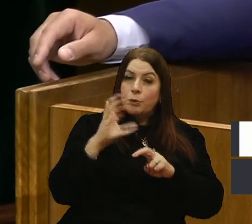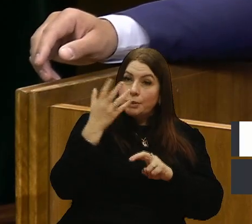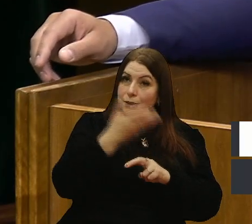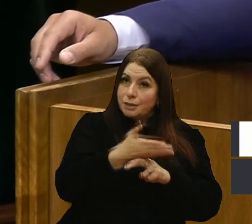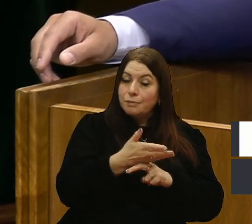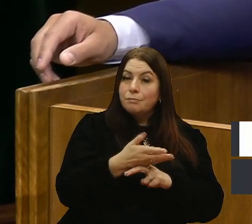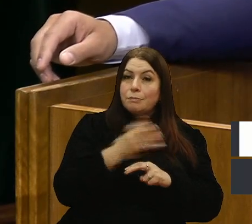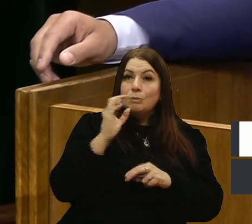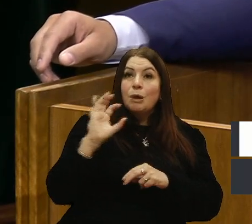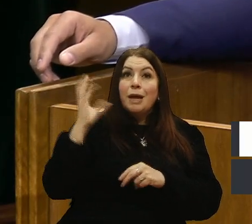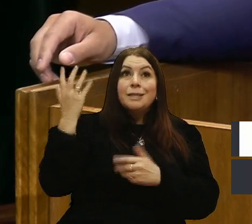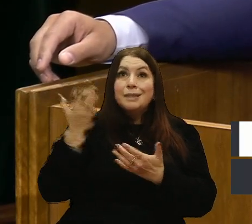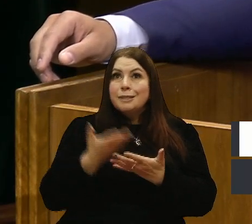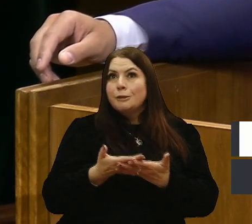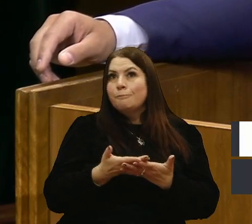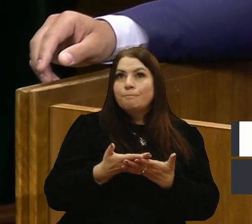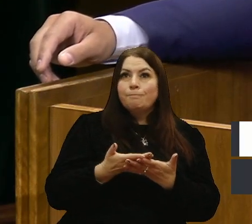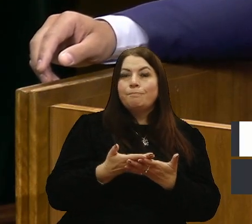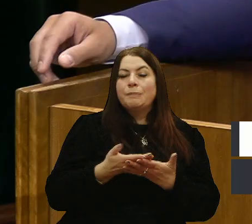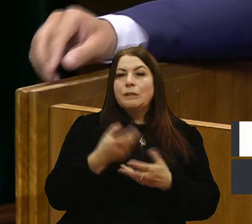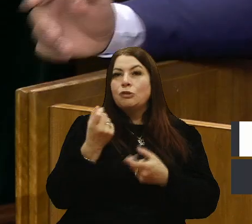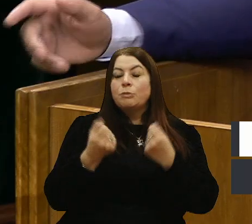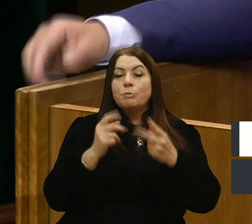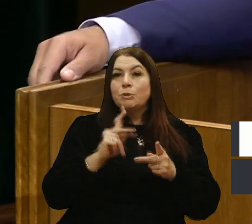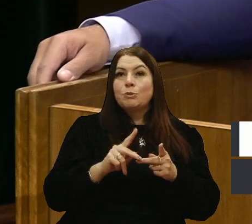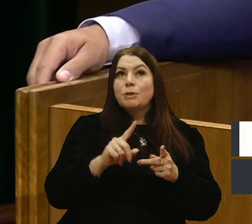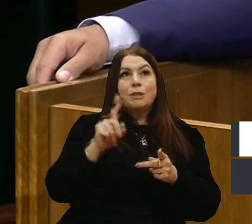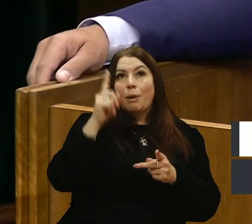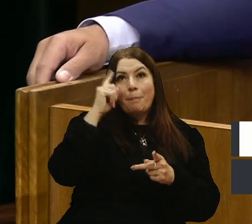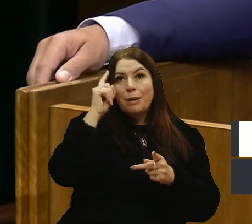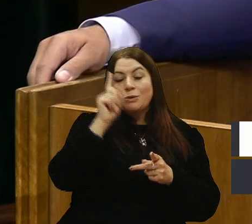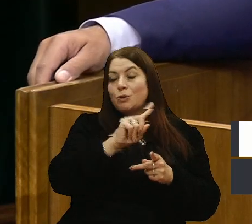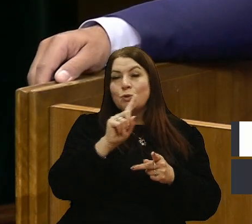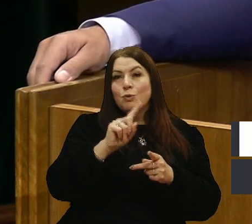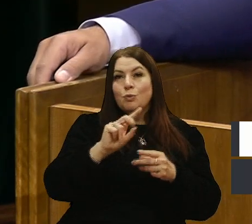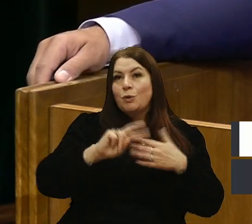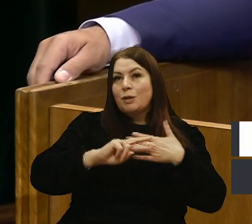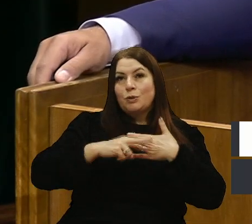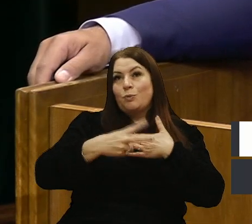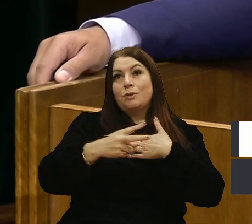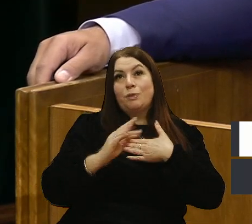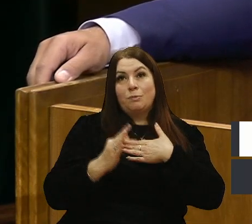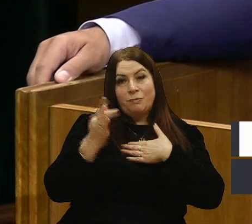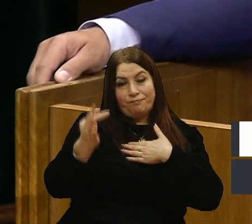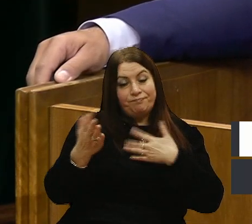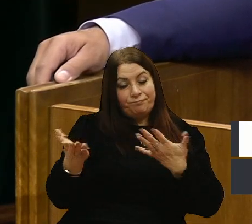uma decisão, né, de alguém que não pensou nas consequências lá na frente.